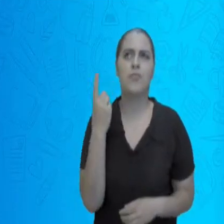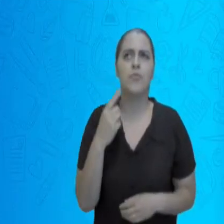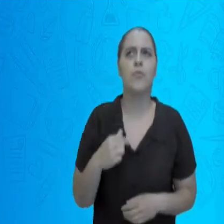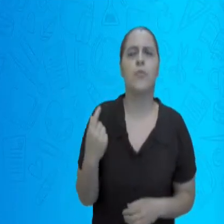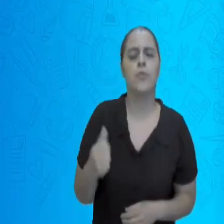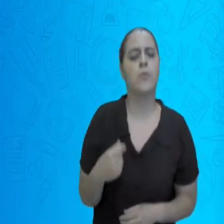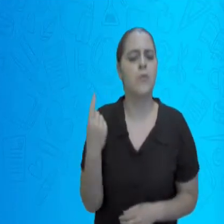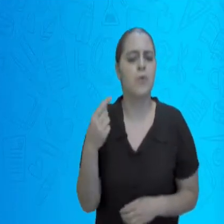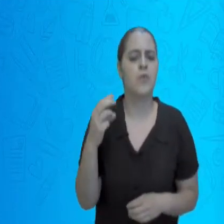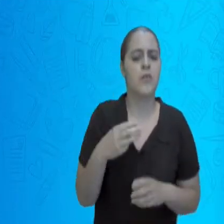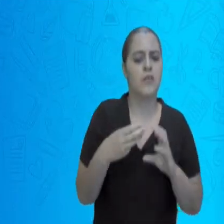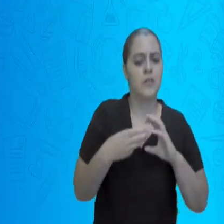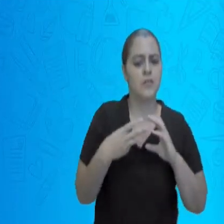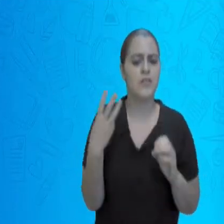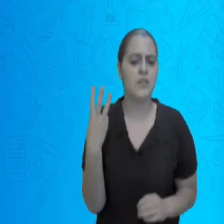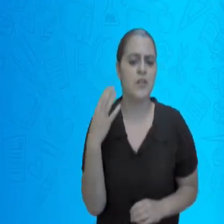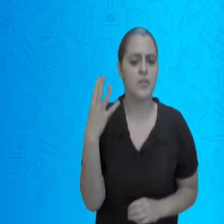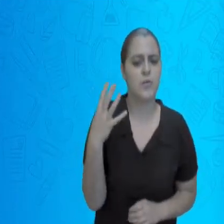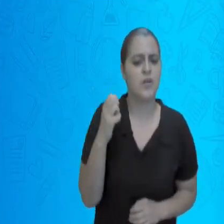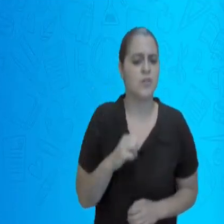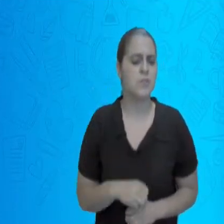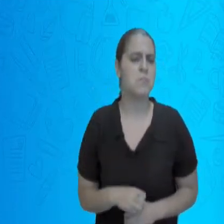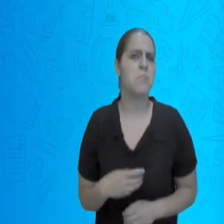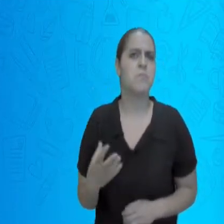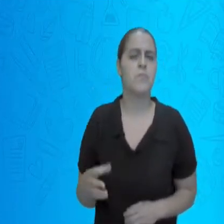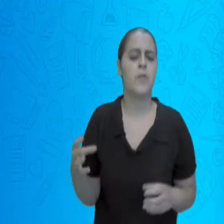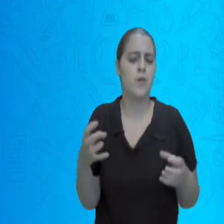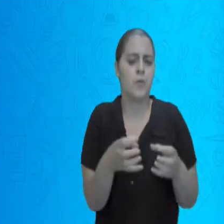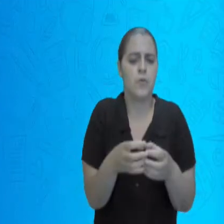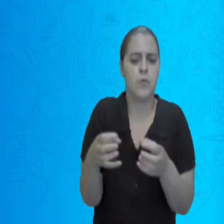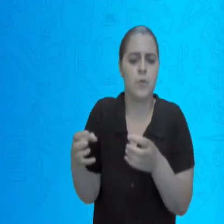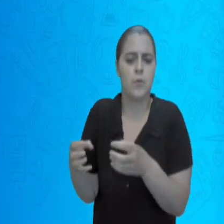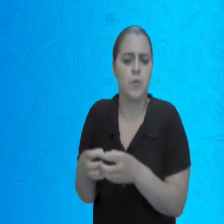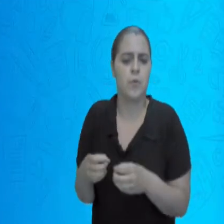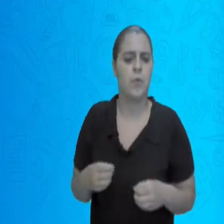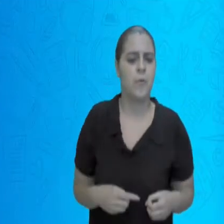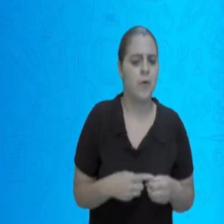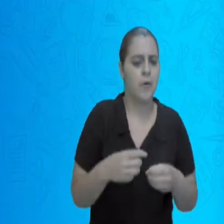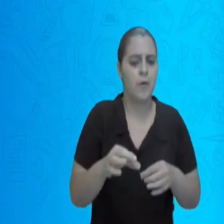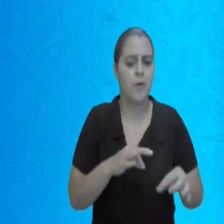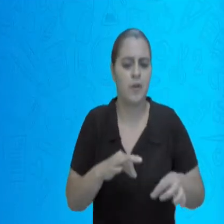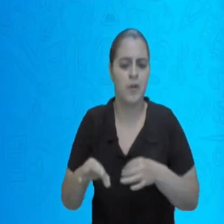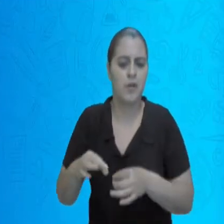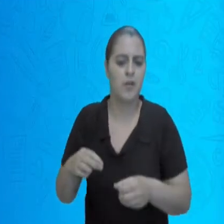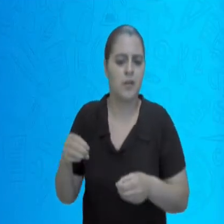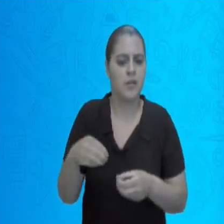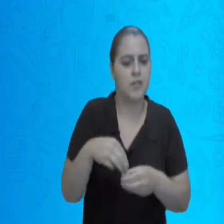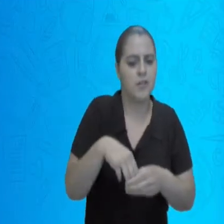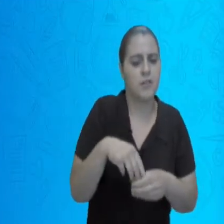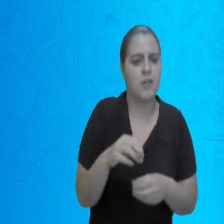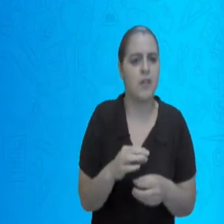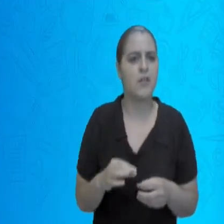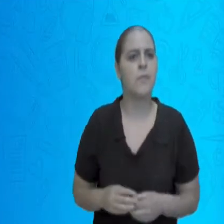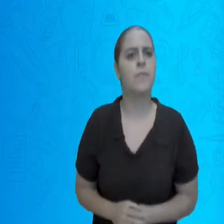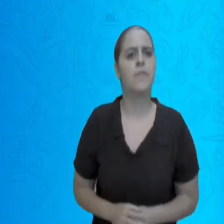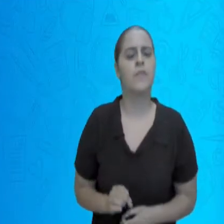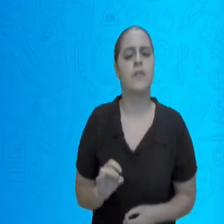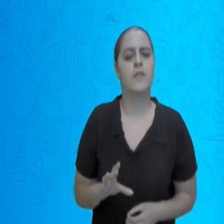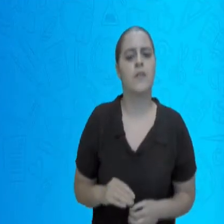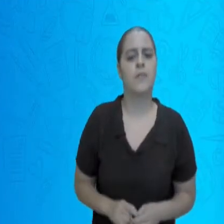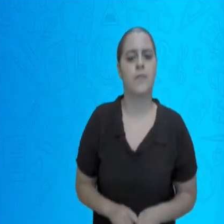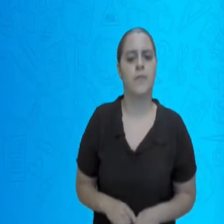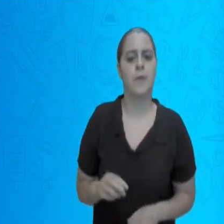2 células, 3, 4, consegue agrupá-las, consegue organizar essas células. Então, eles são